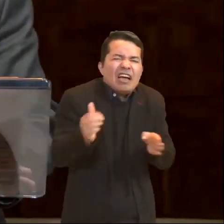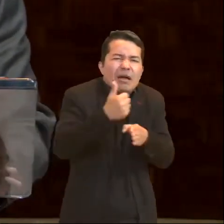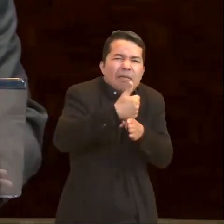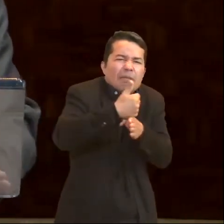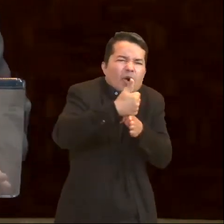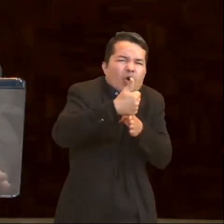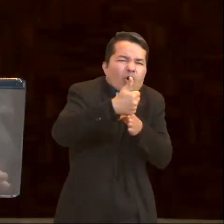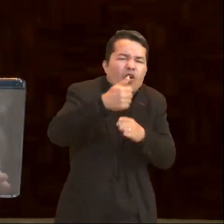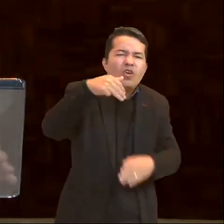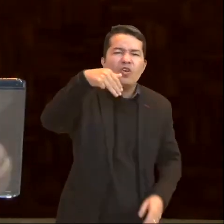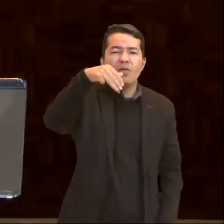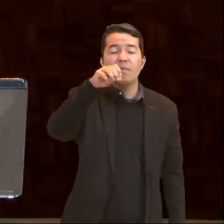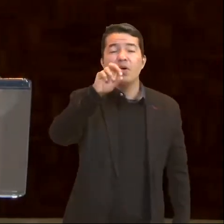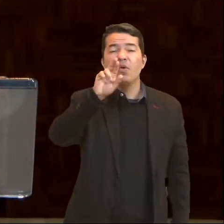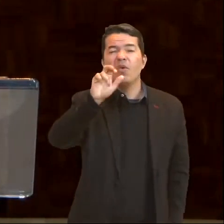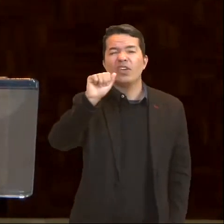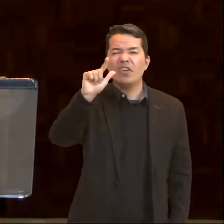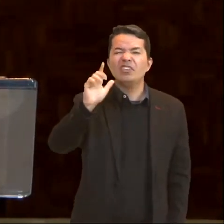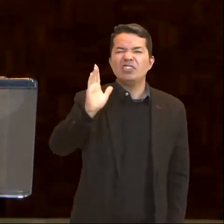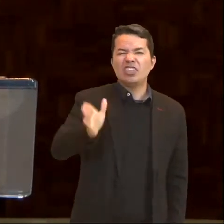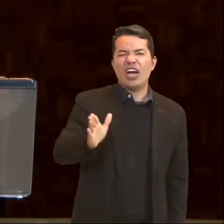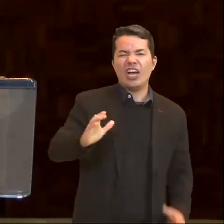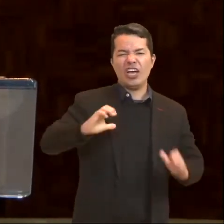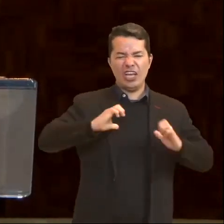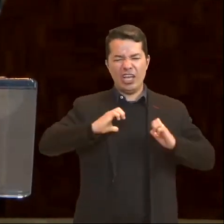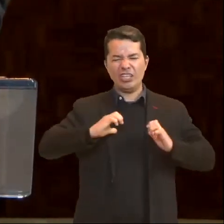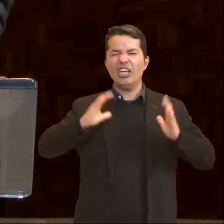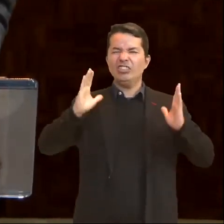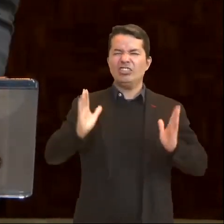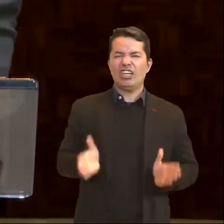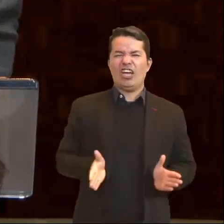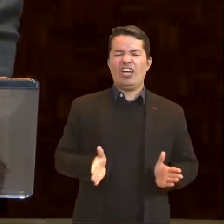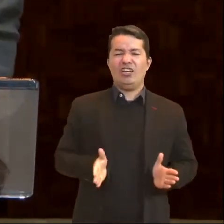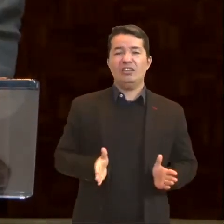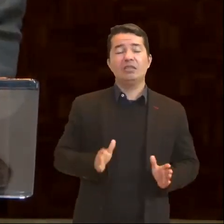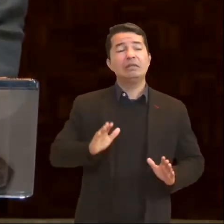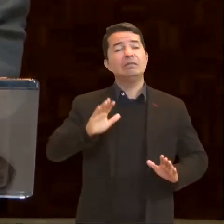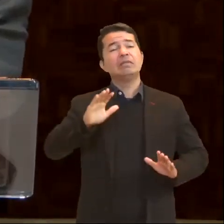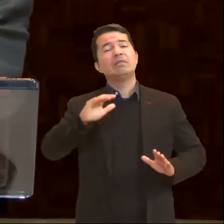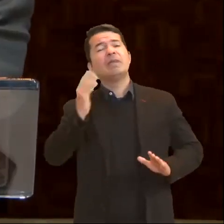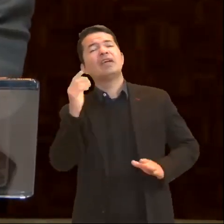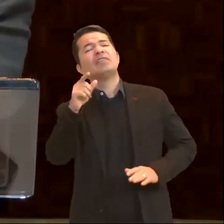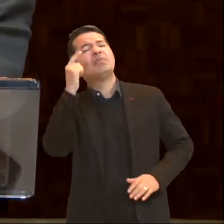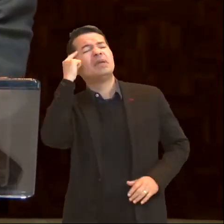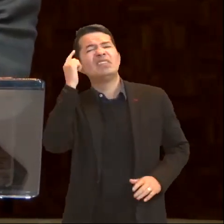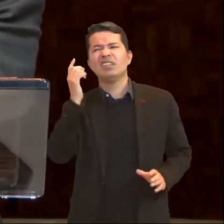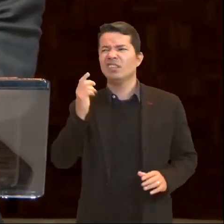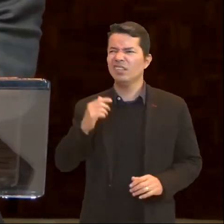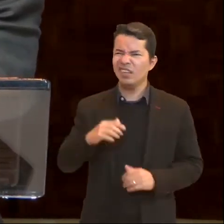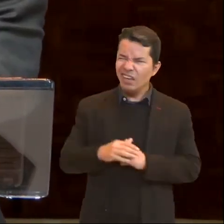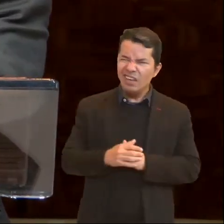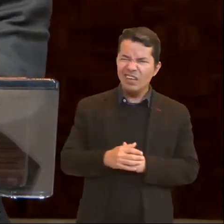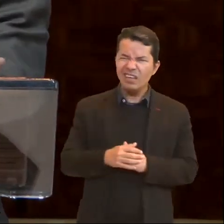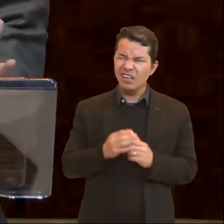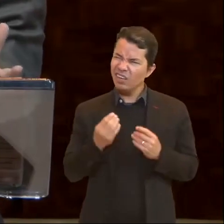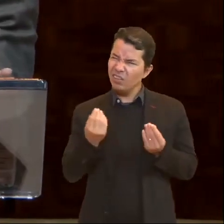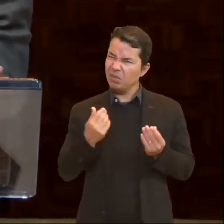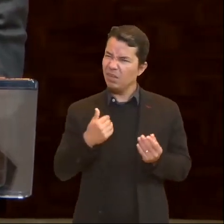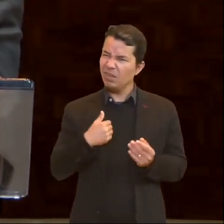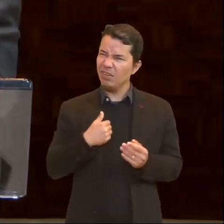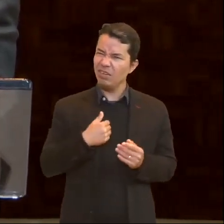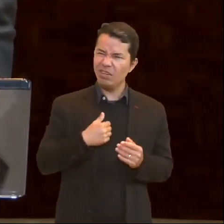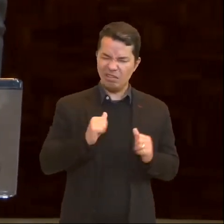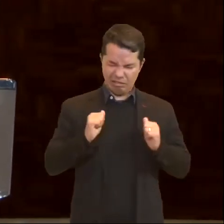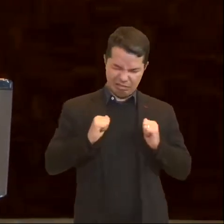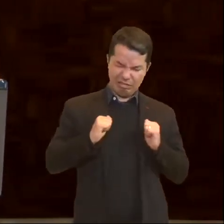adquiriu, tá? E a gente vai pensar: mas que negócio é esse? Que é isso, não se